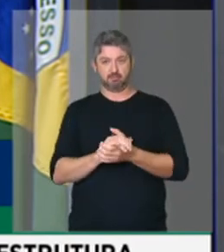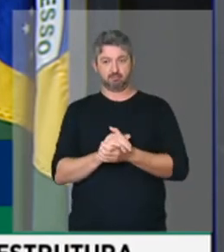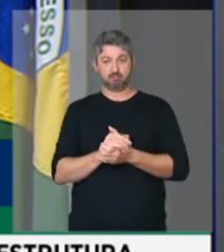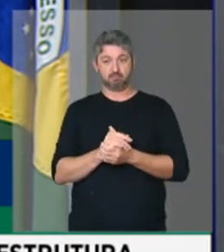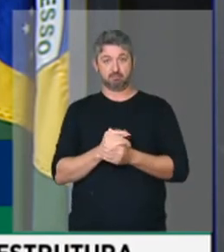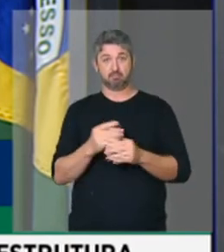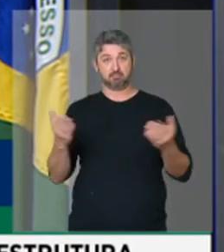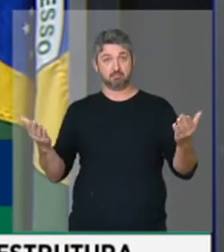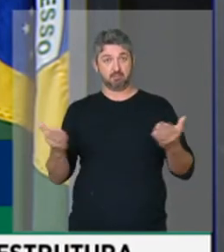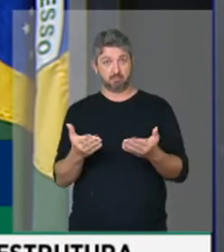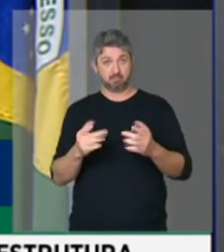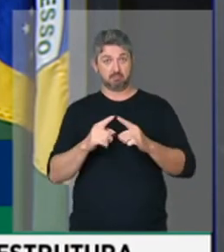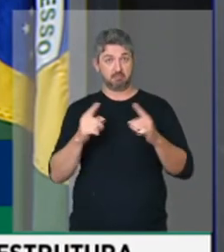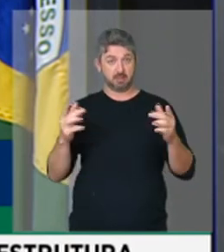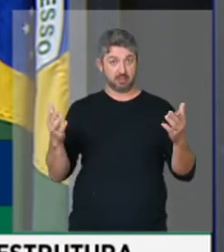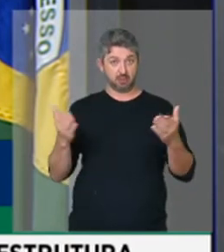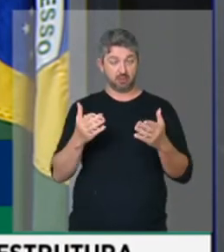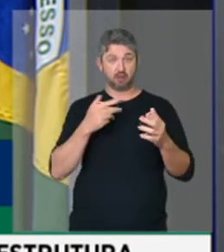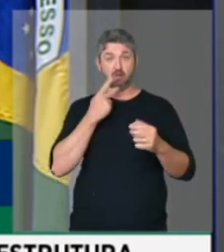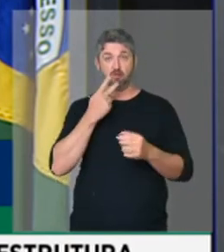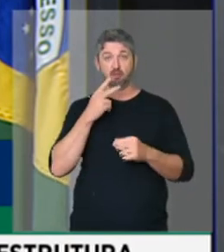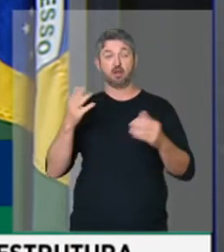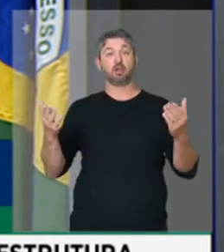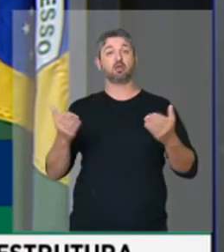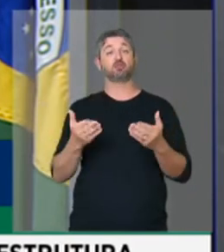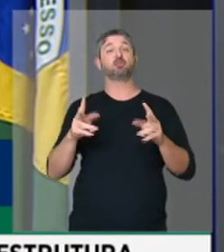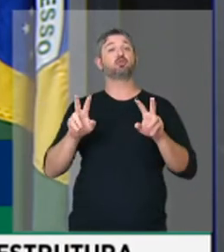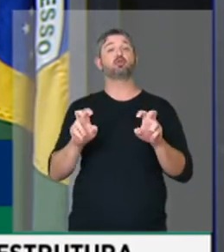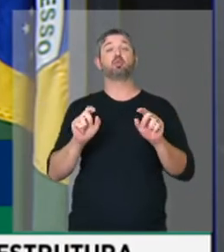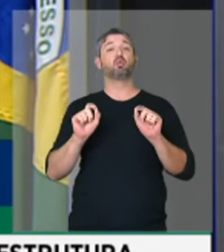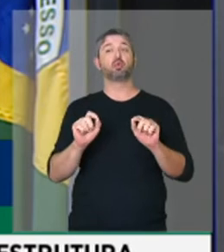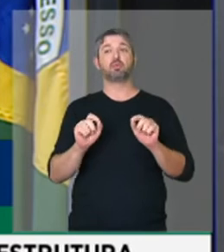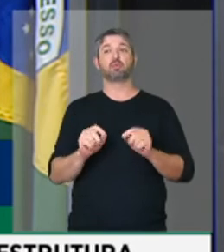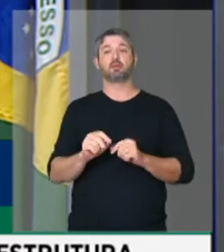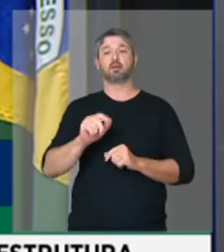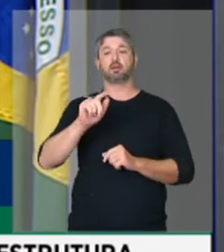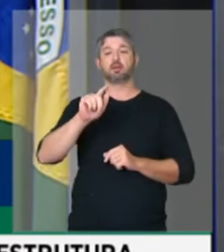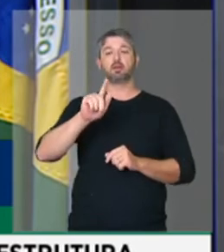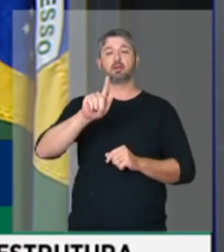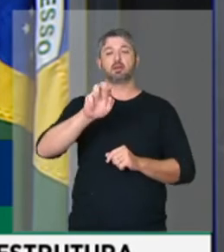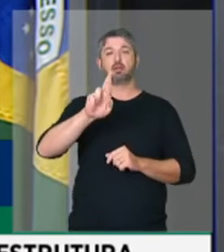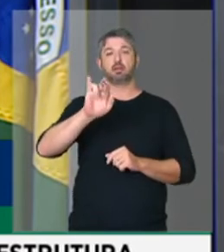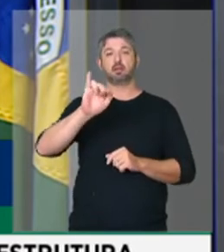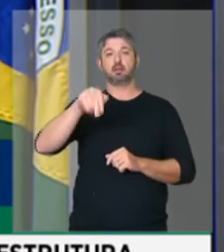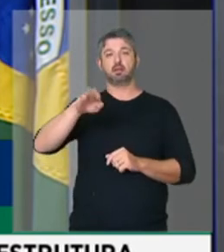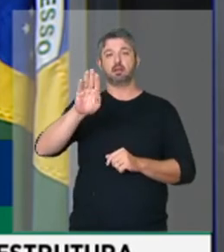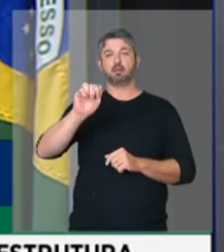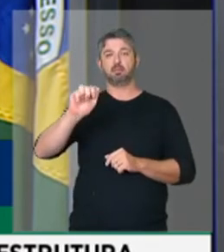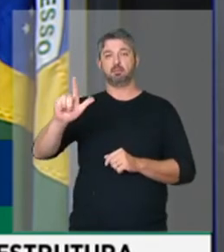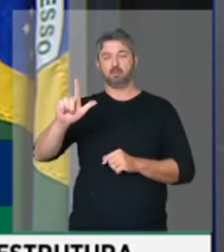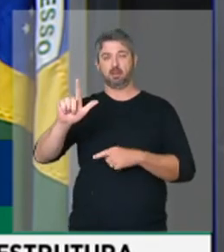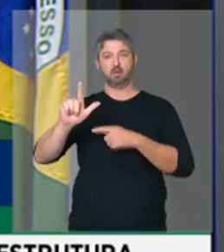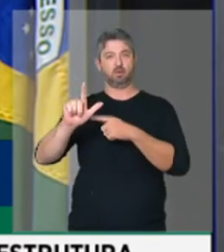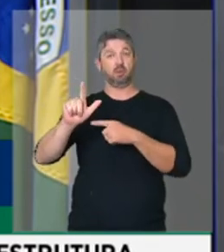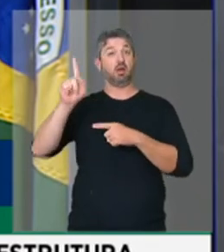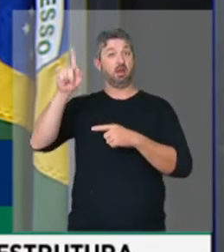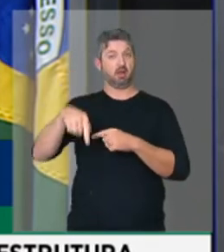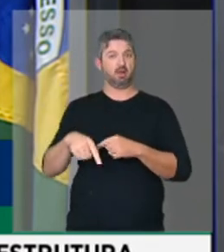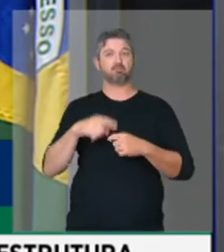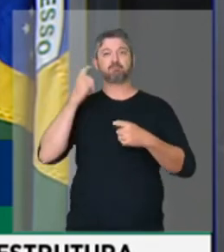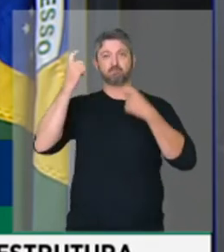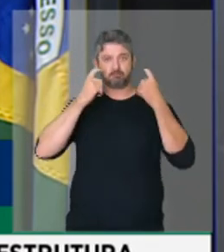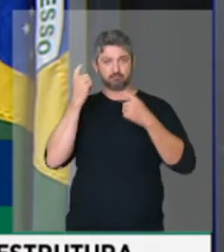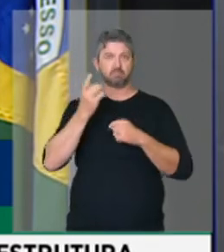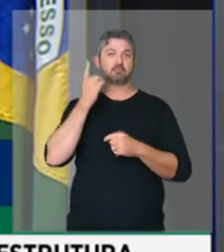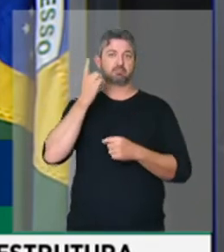instante, eu quero me referir a um instrumento que há, os green bonds, e dizer que isso é preocupação do deputado